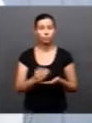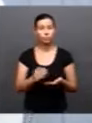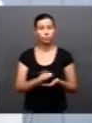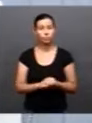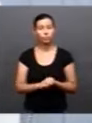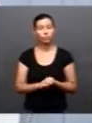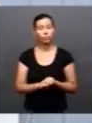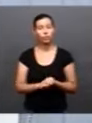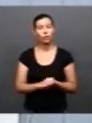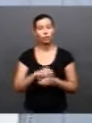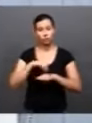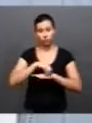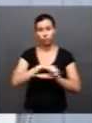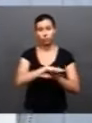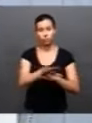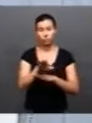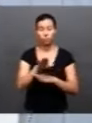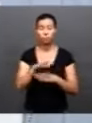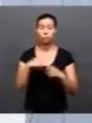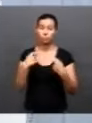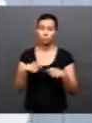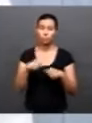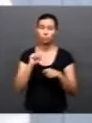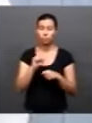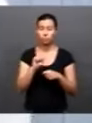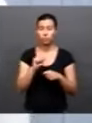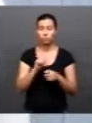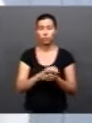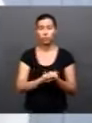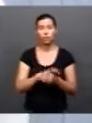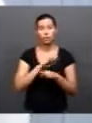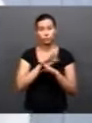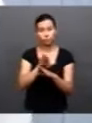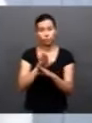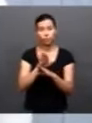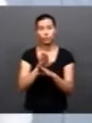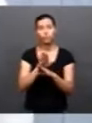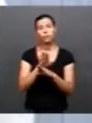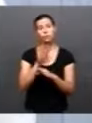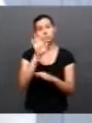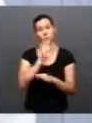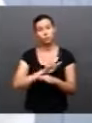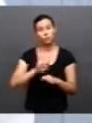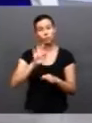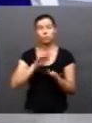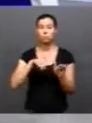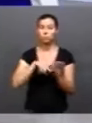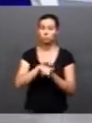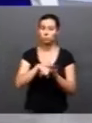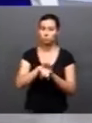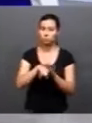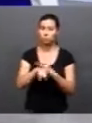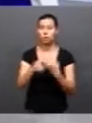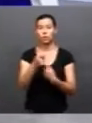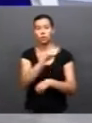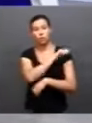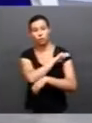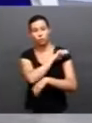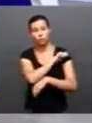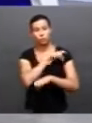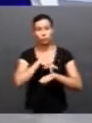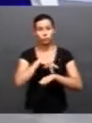e para isso é importante contar com o apoio de toda a universidade, de todos os pesquisadores, estudantes de